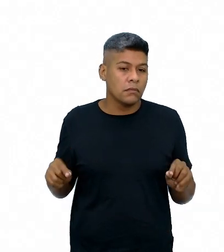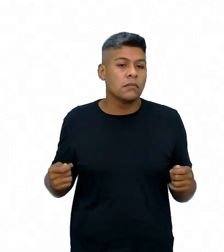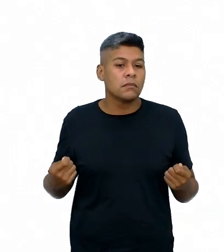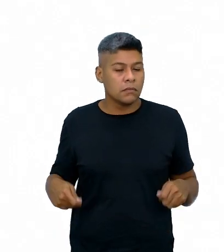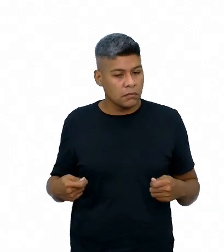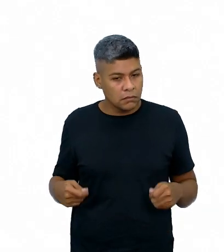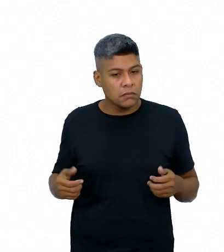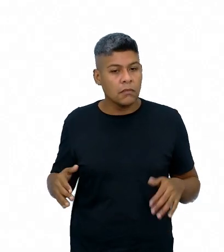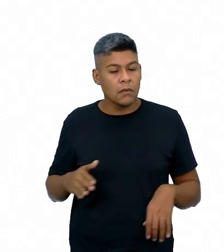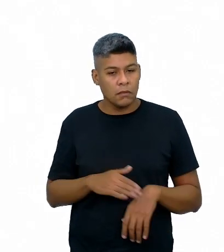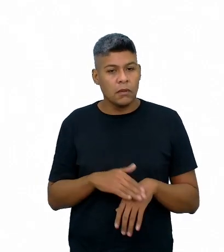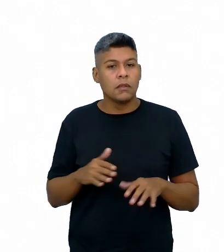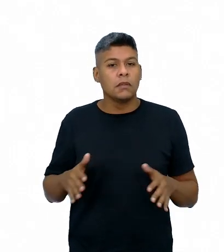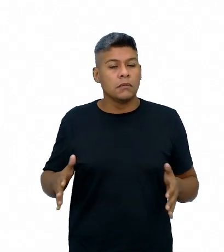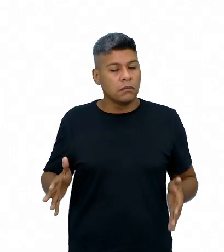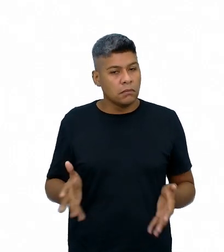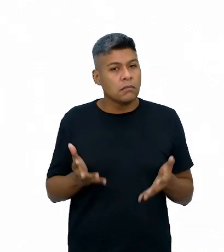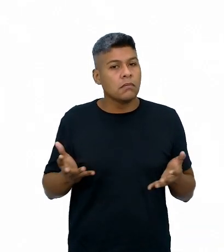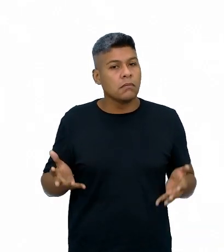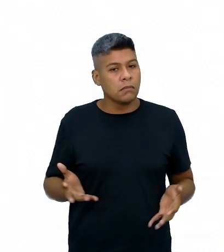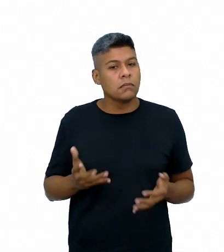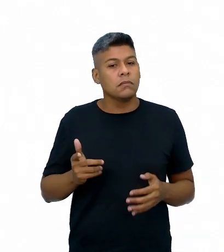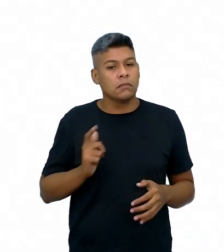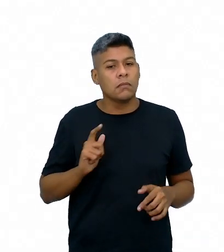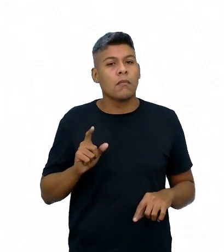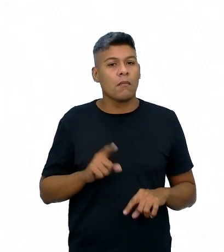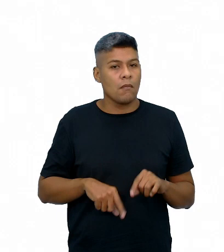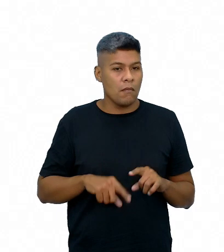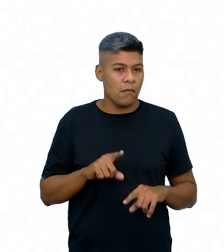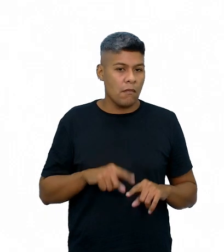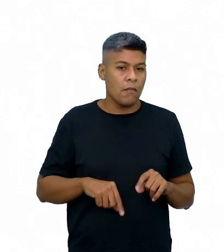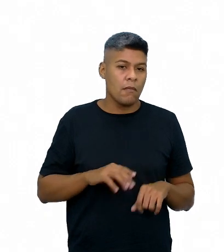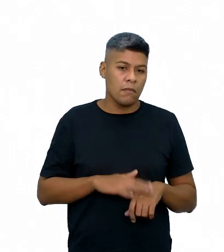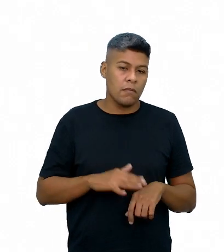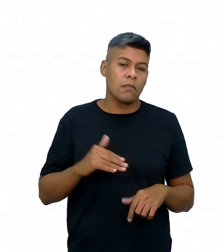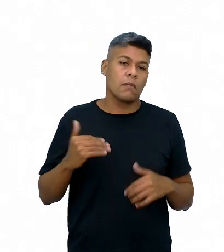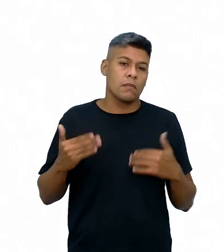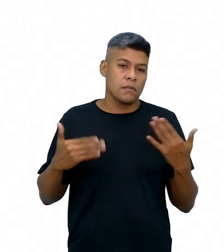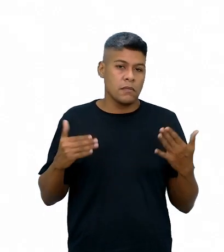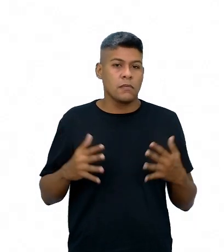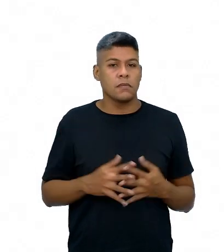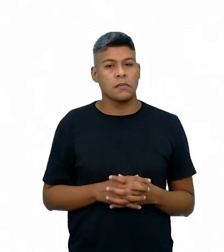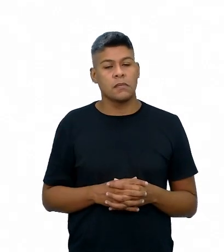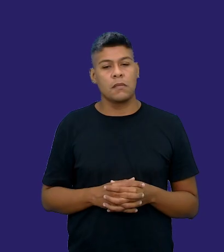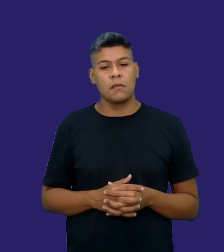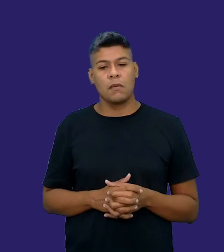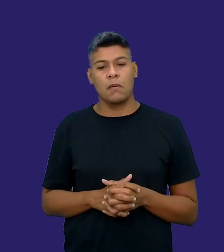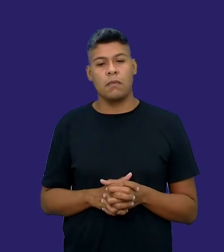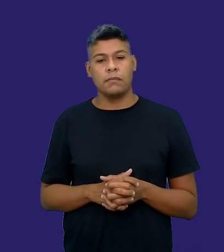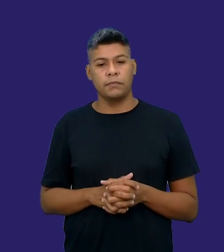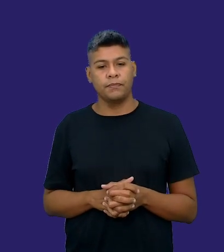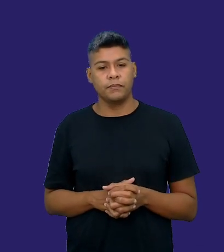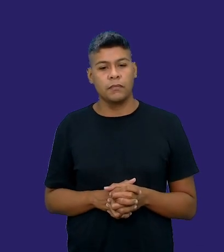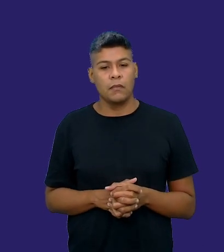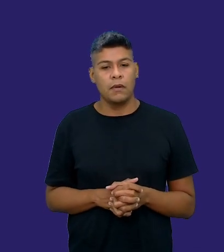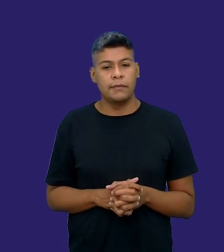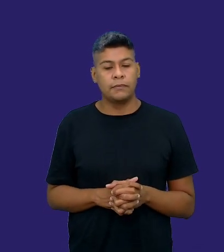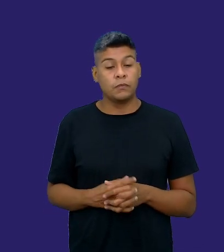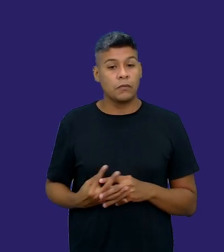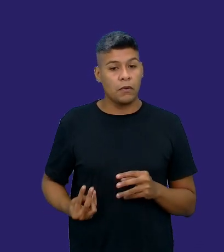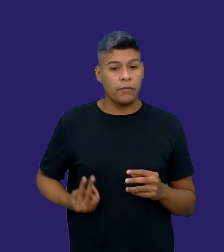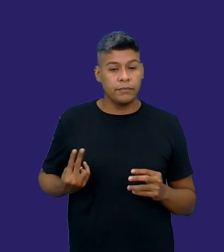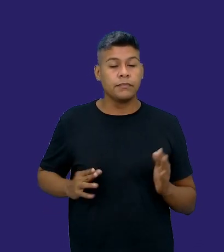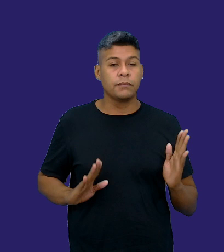ser mais desenvolvidos. Sempre vão surgir elementos que devem ser mais desenvolvidos. Segundo momento da